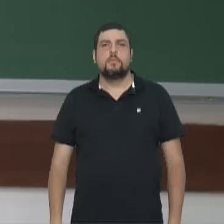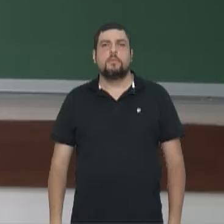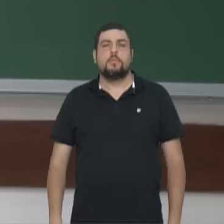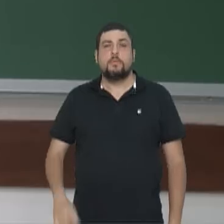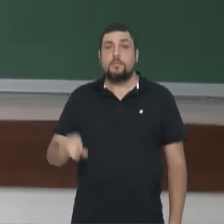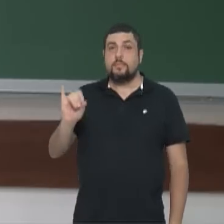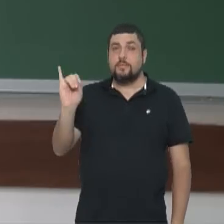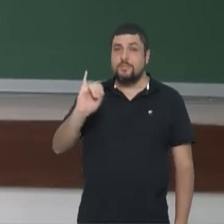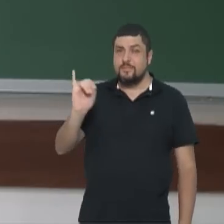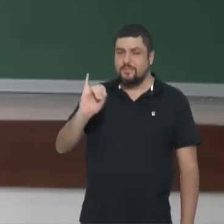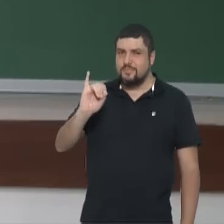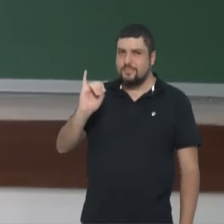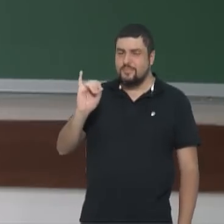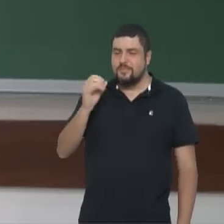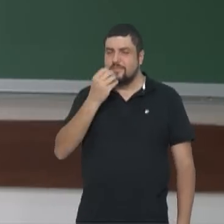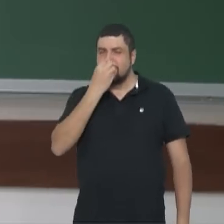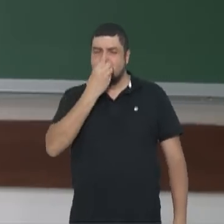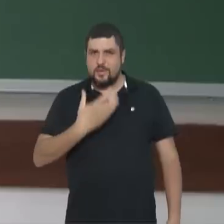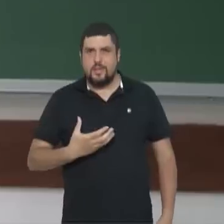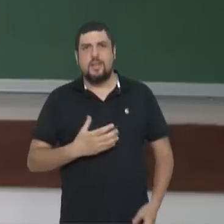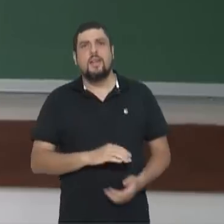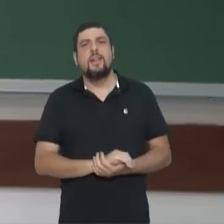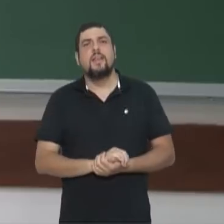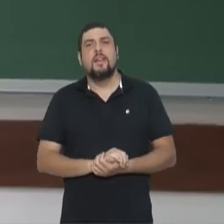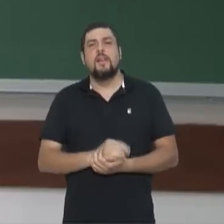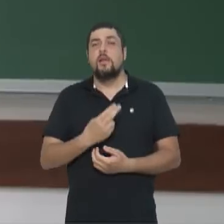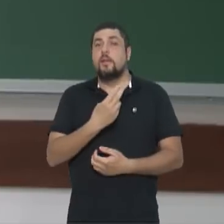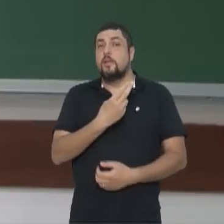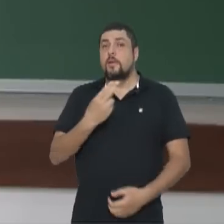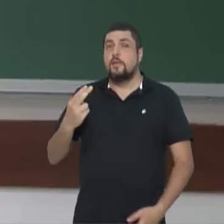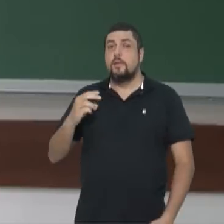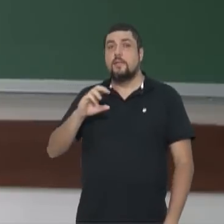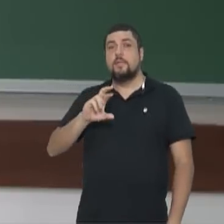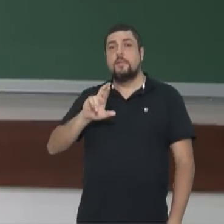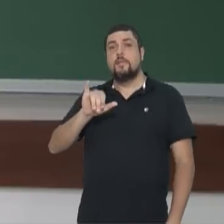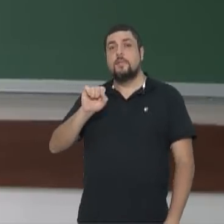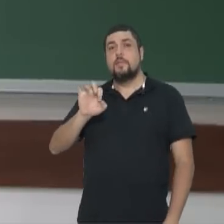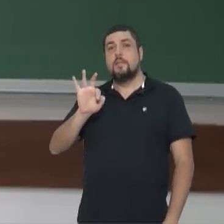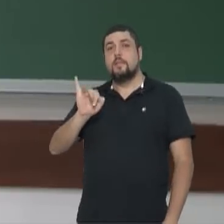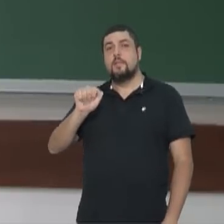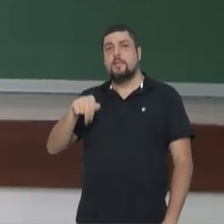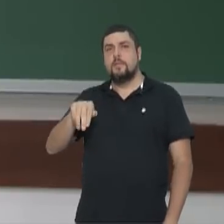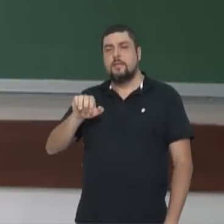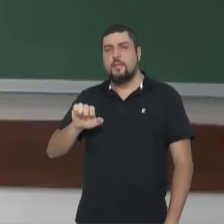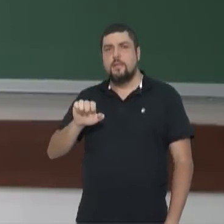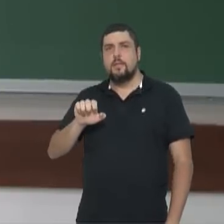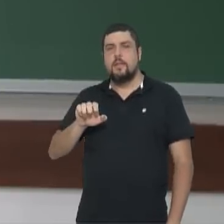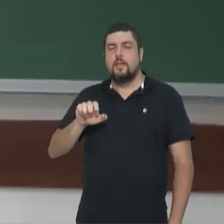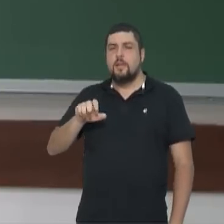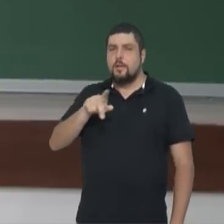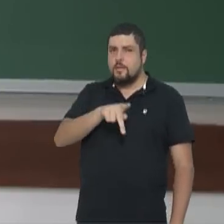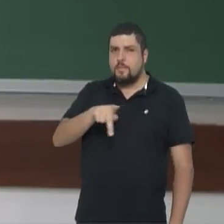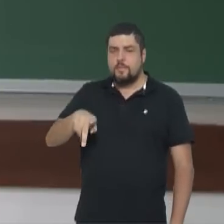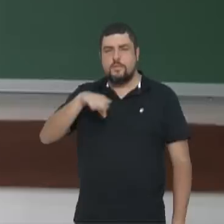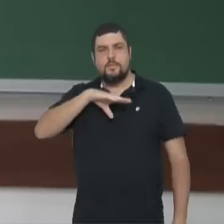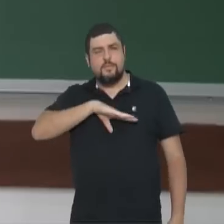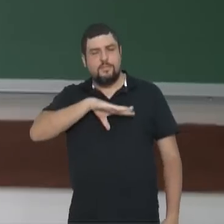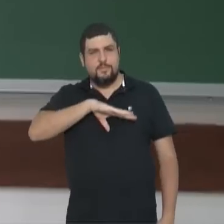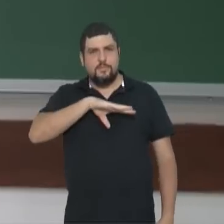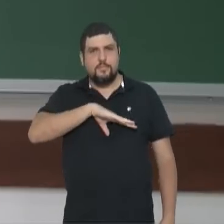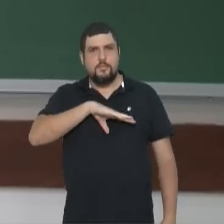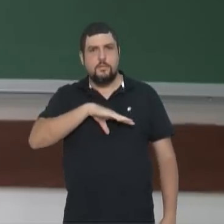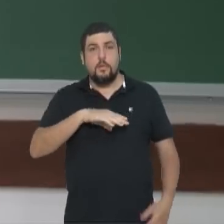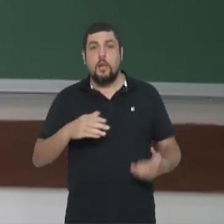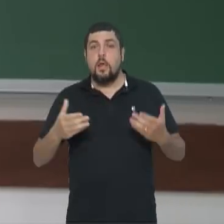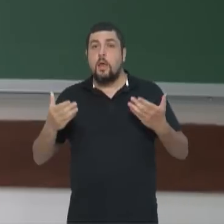Olá, pessoal! Como vocês estão? Eu sou a professora Cristiane, de Língua Portuguesa. Estamos aqui para mais